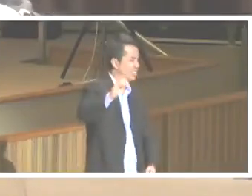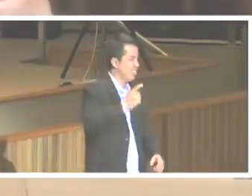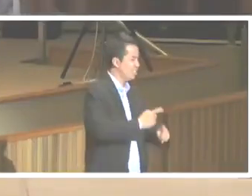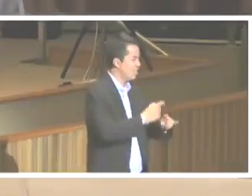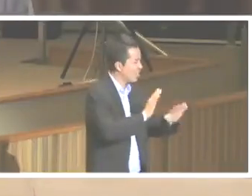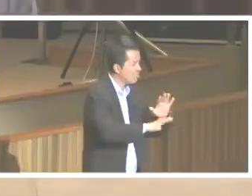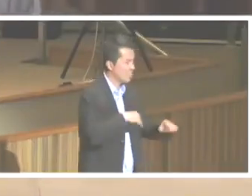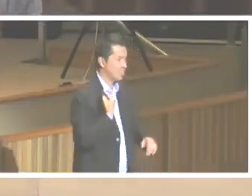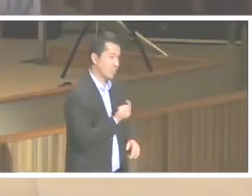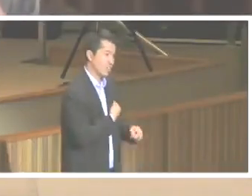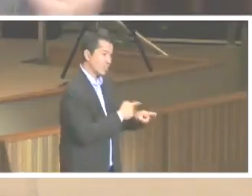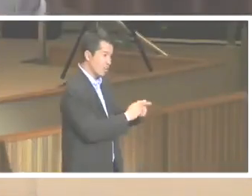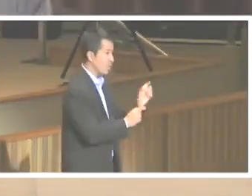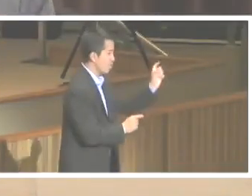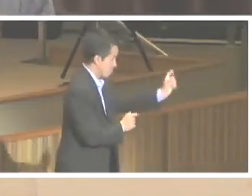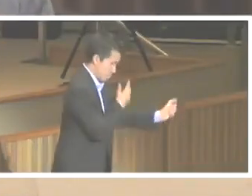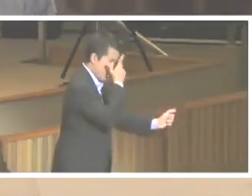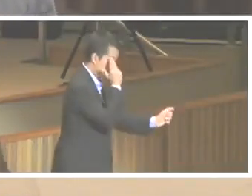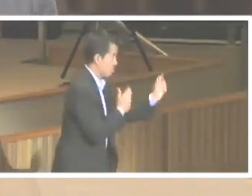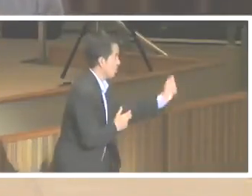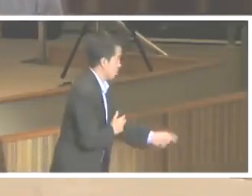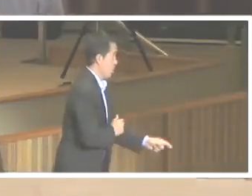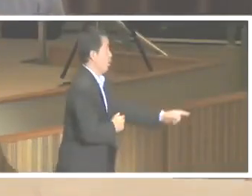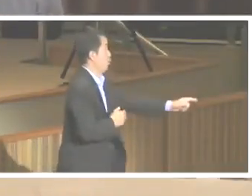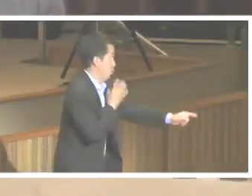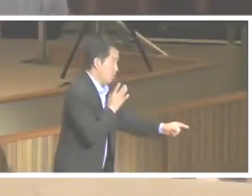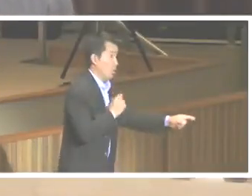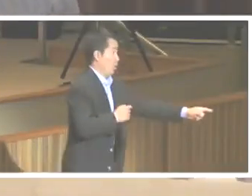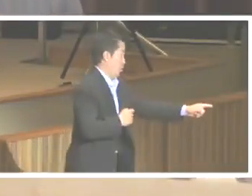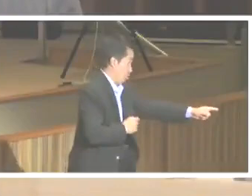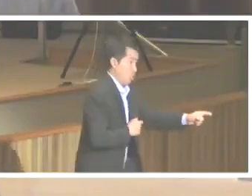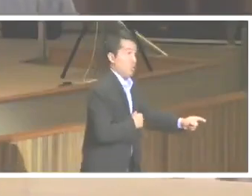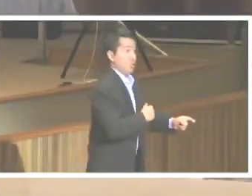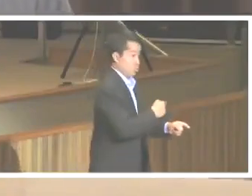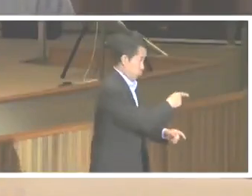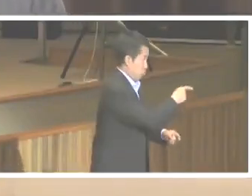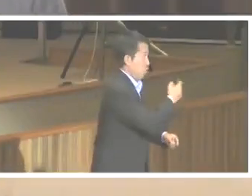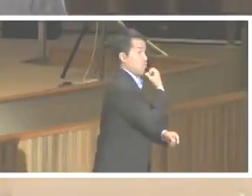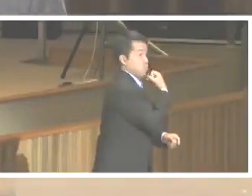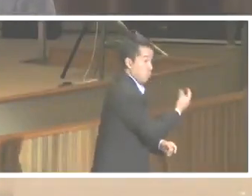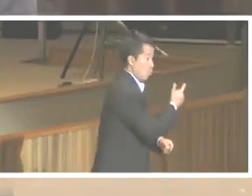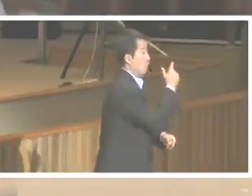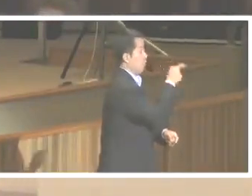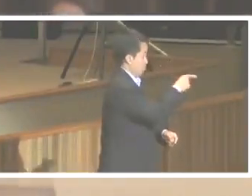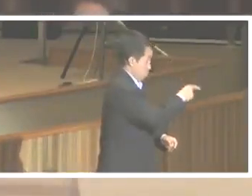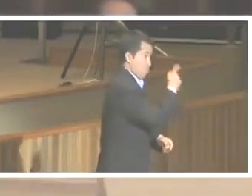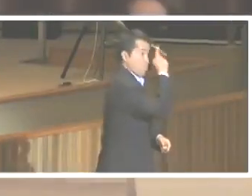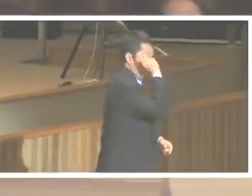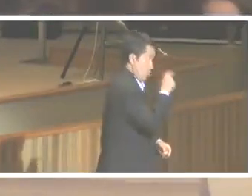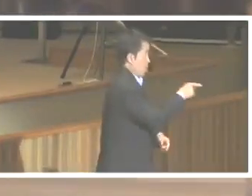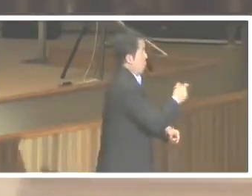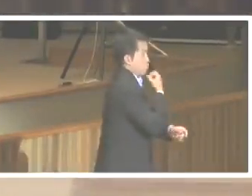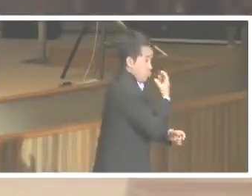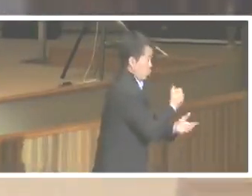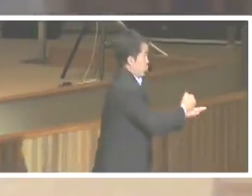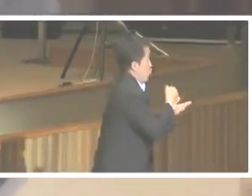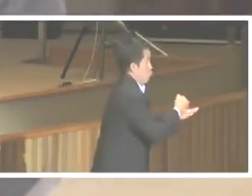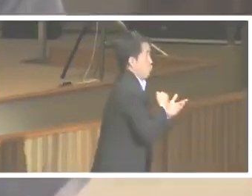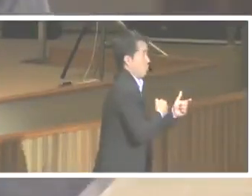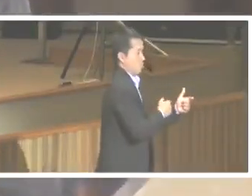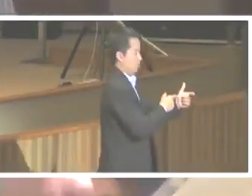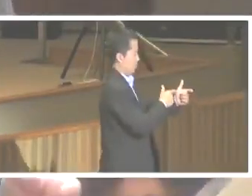em pessoas e as pessoas também não podem suprir e às vezes até em espiritualidade que não vem de deus